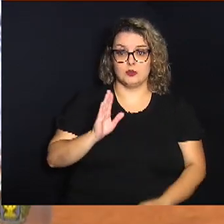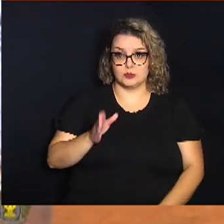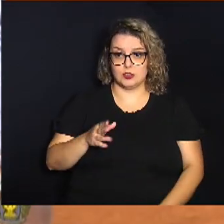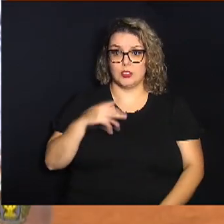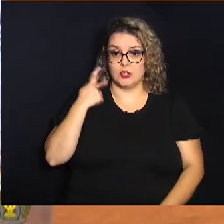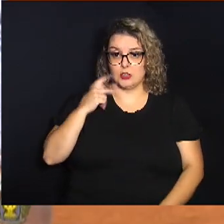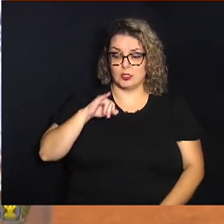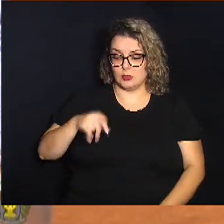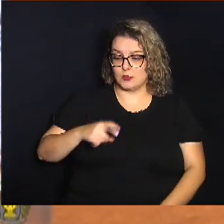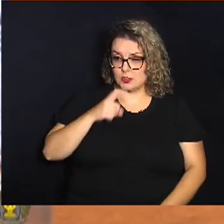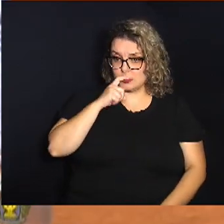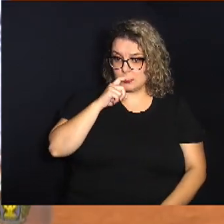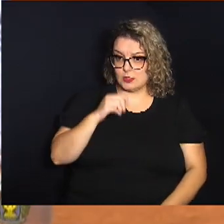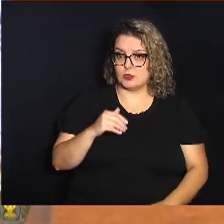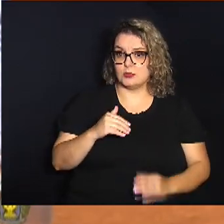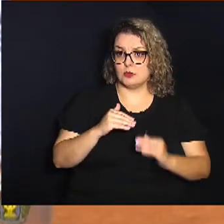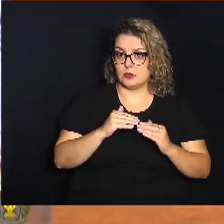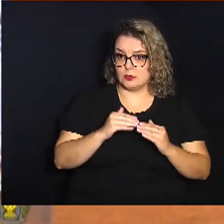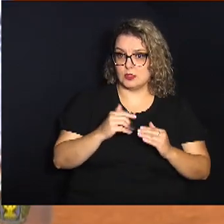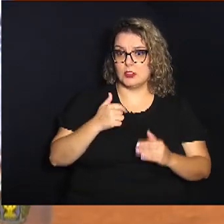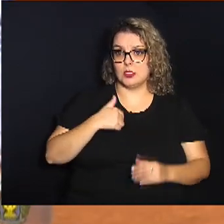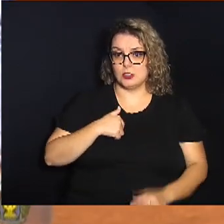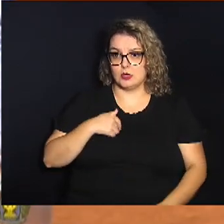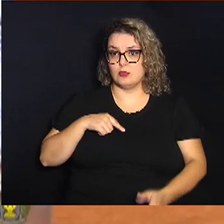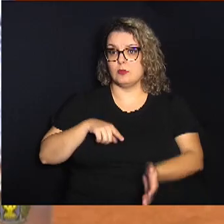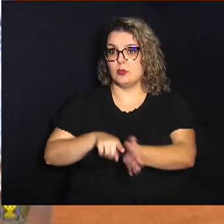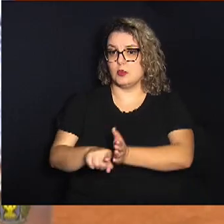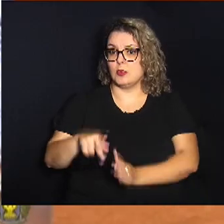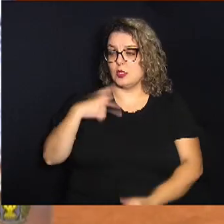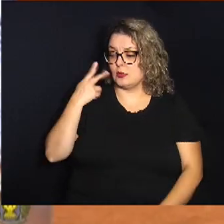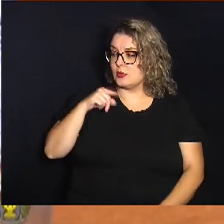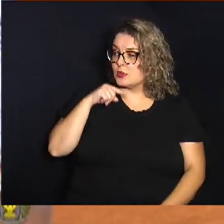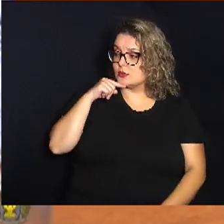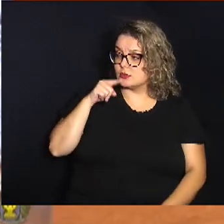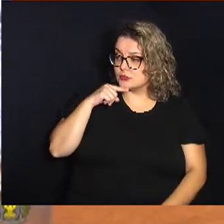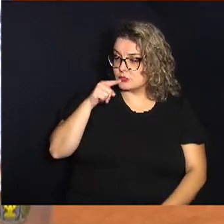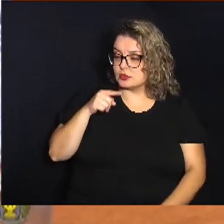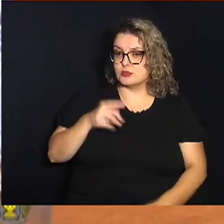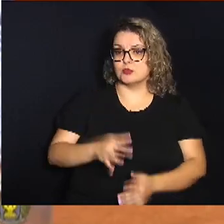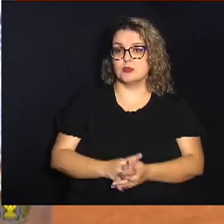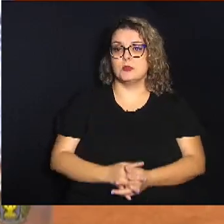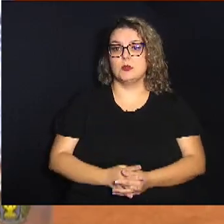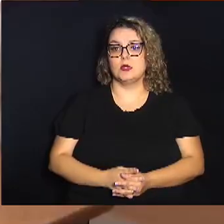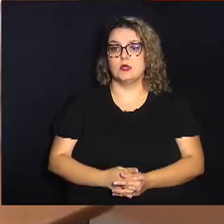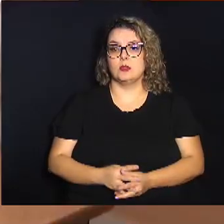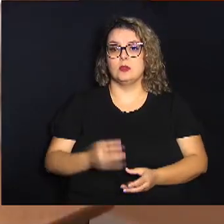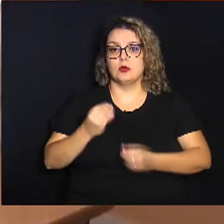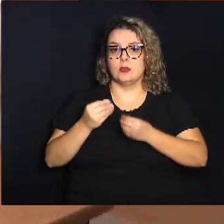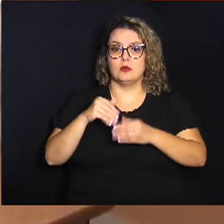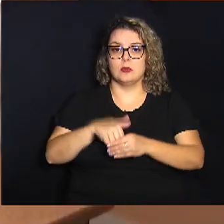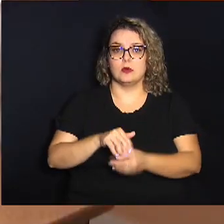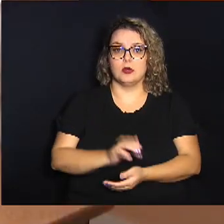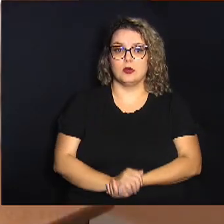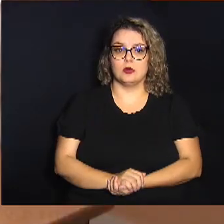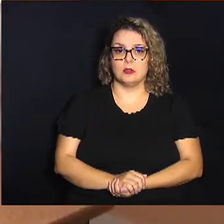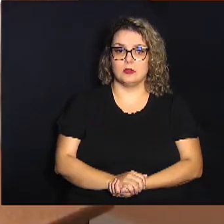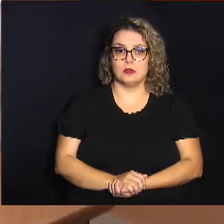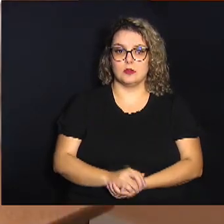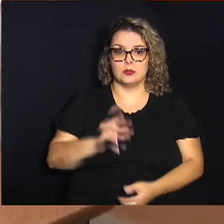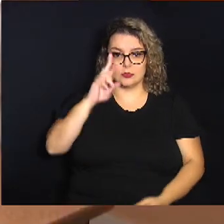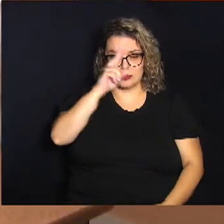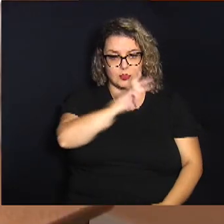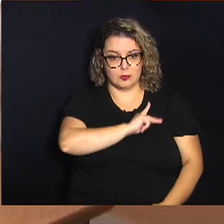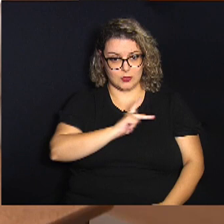vereador Jorge Schneider, eu pergunto ao vereador Eduardo Magoga como vota. Senhor presidente,